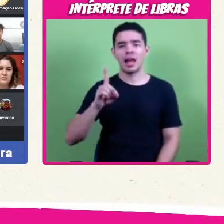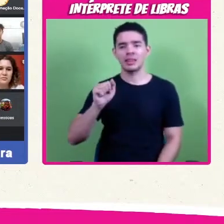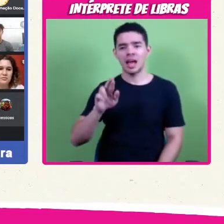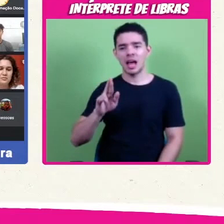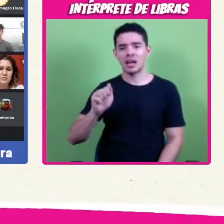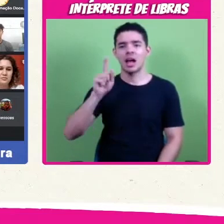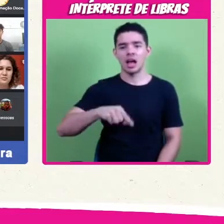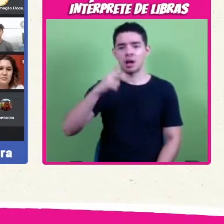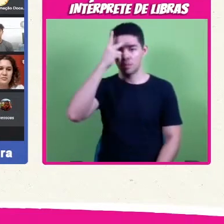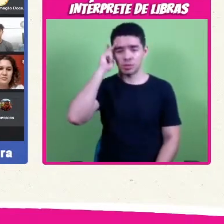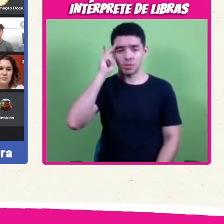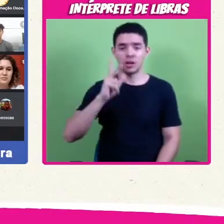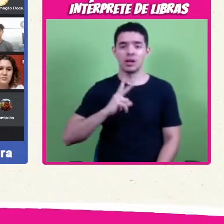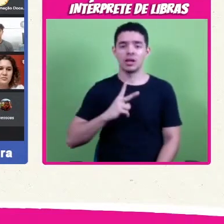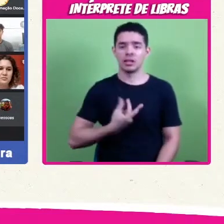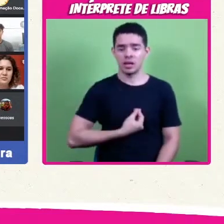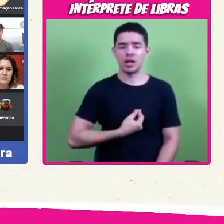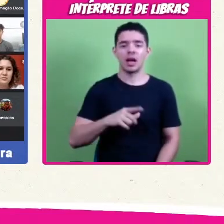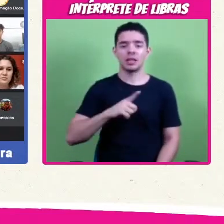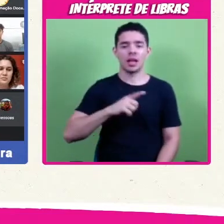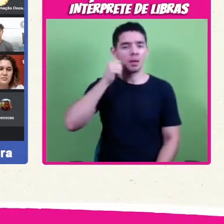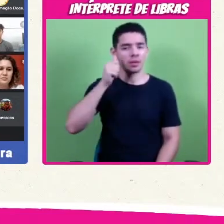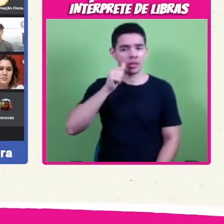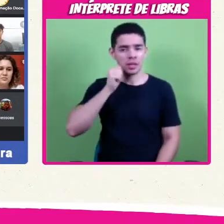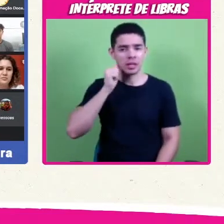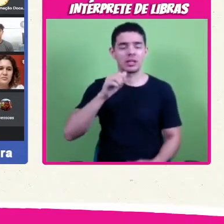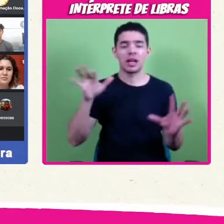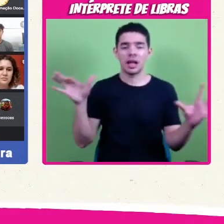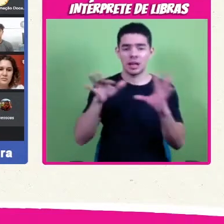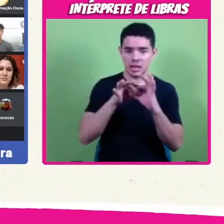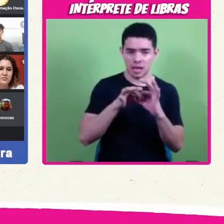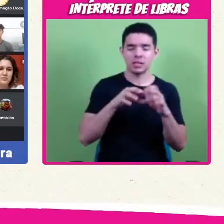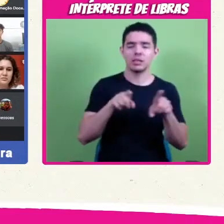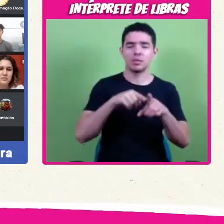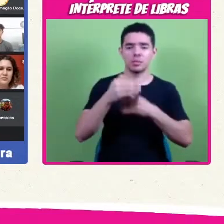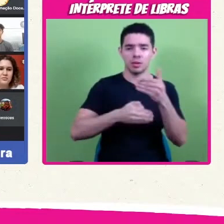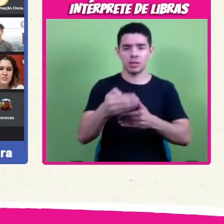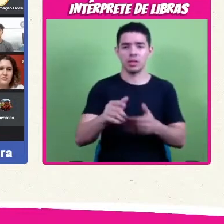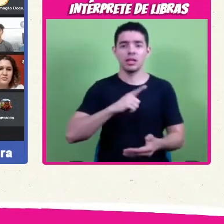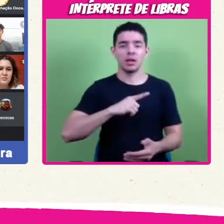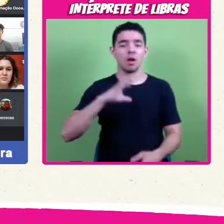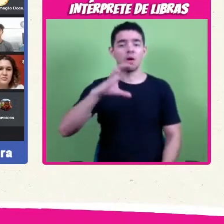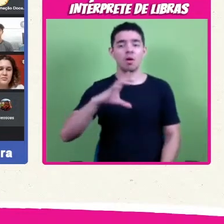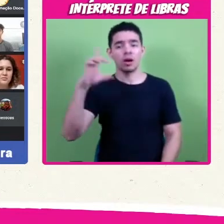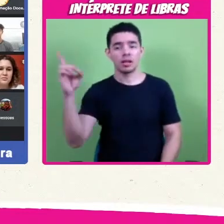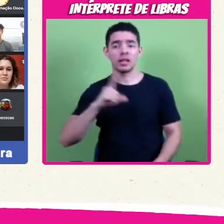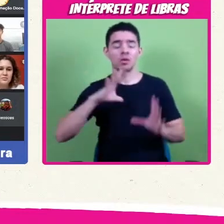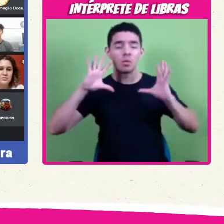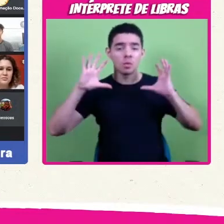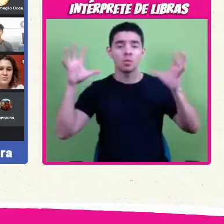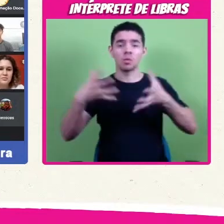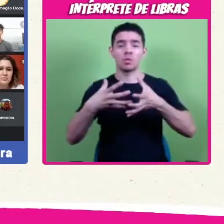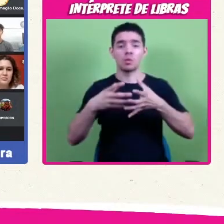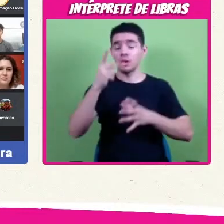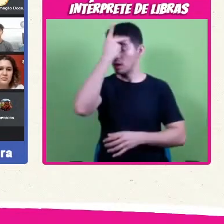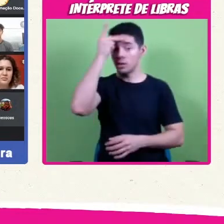pessoa trans. Temos as meninas como aliadas desse processo também. Temos o nosso coordenador, temos uma equipe, há pessoas